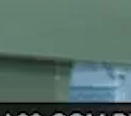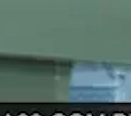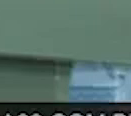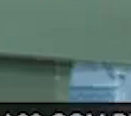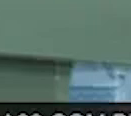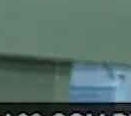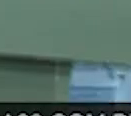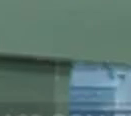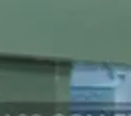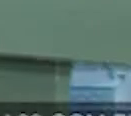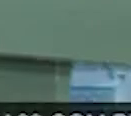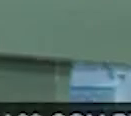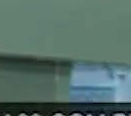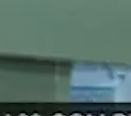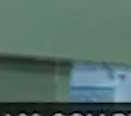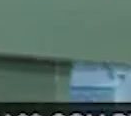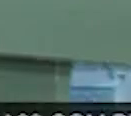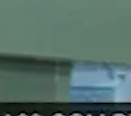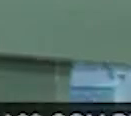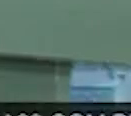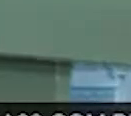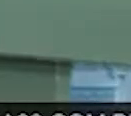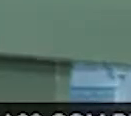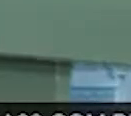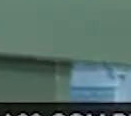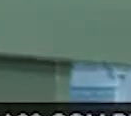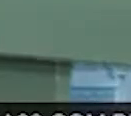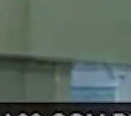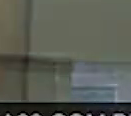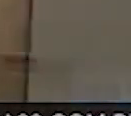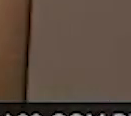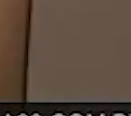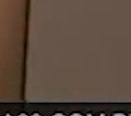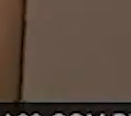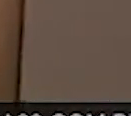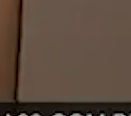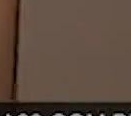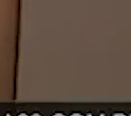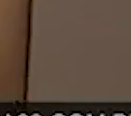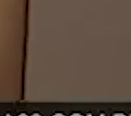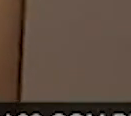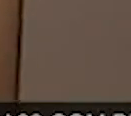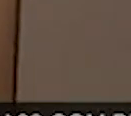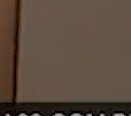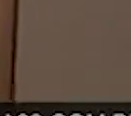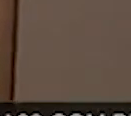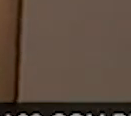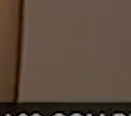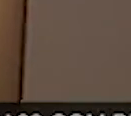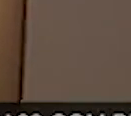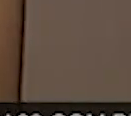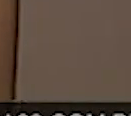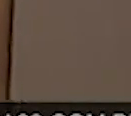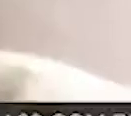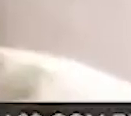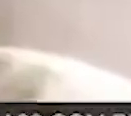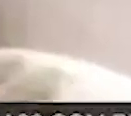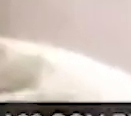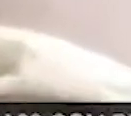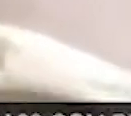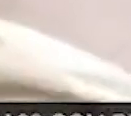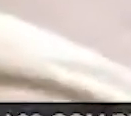fila de pacientes que estão aguardando por um transplante de córnea. Aliás, esse é um dos assuntos também